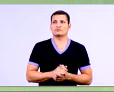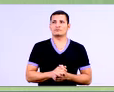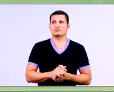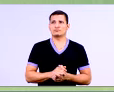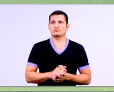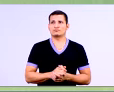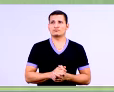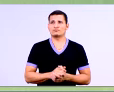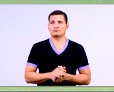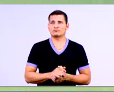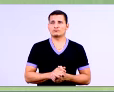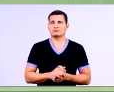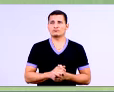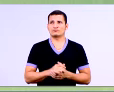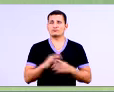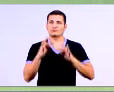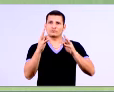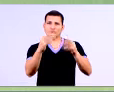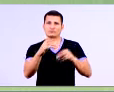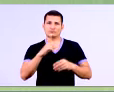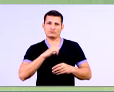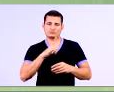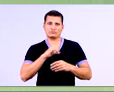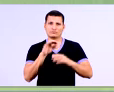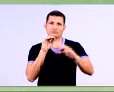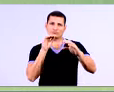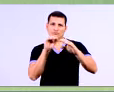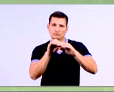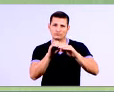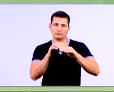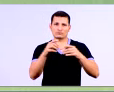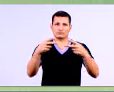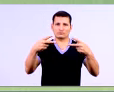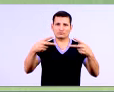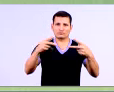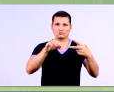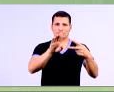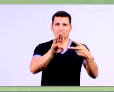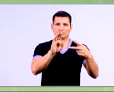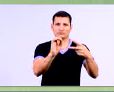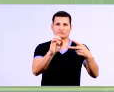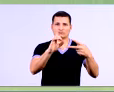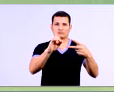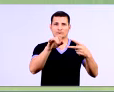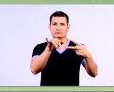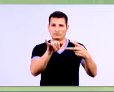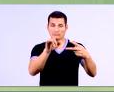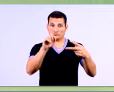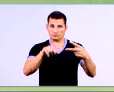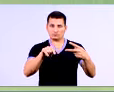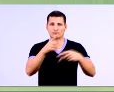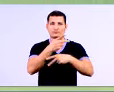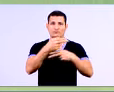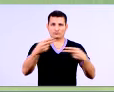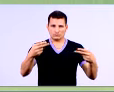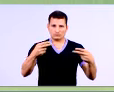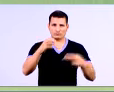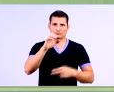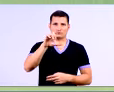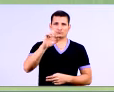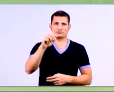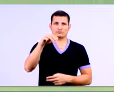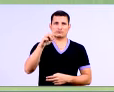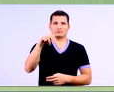página HTML. Tudo que estiver dentro do body, daquela tag body que nós vimos, se chama elemento. É feita por uma